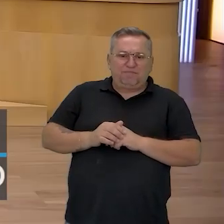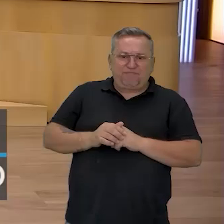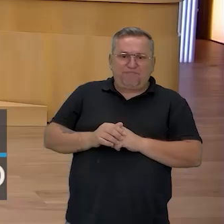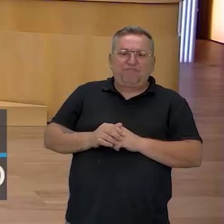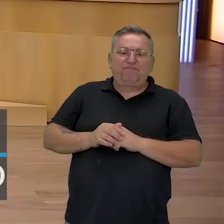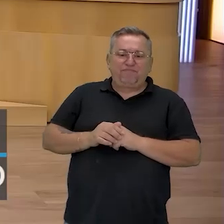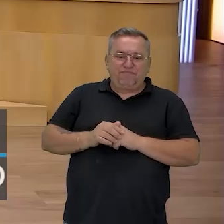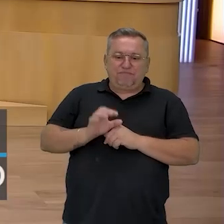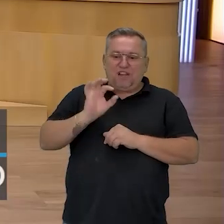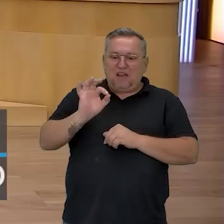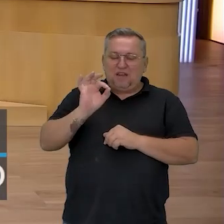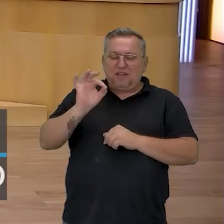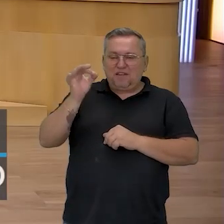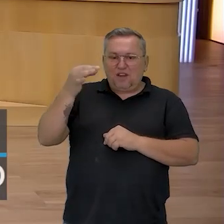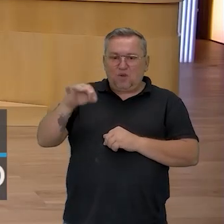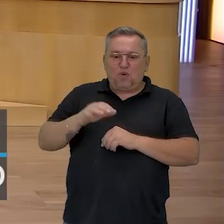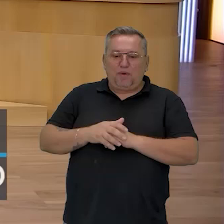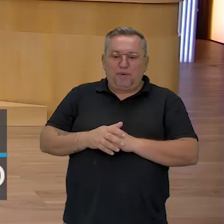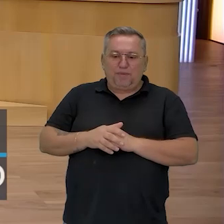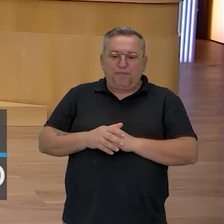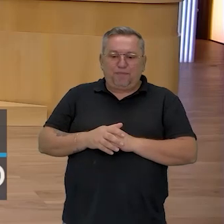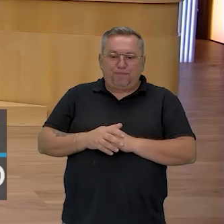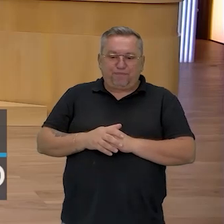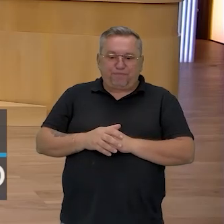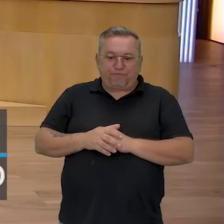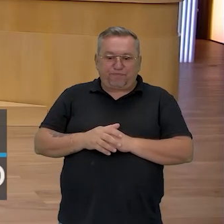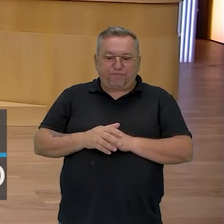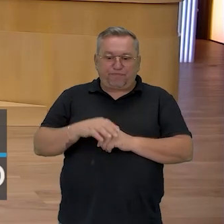Ela acertou, ela foi na veia,